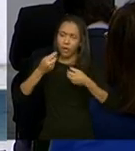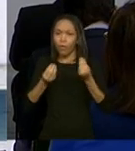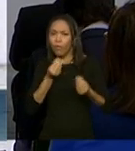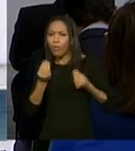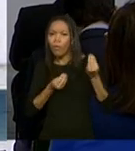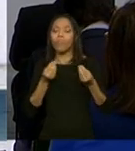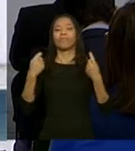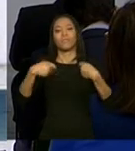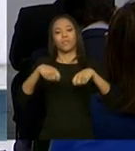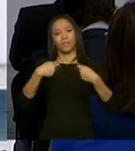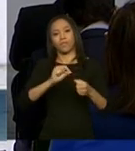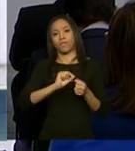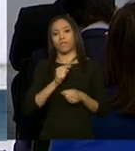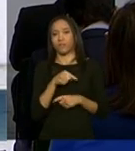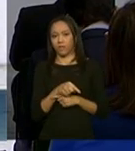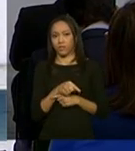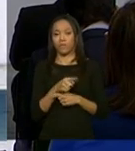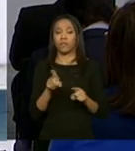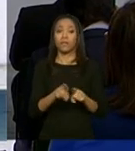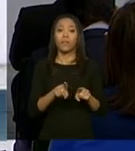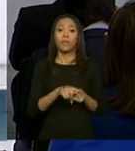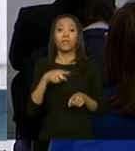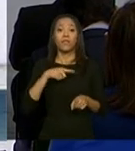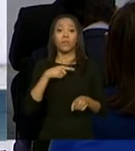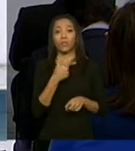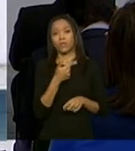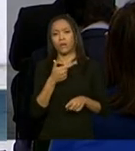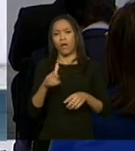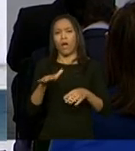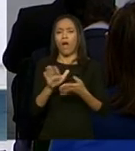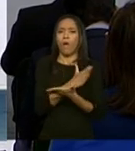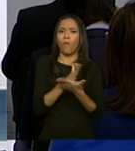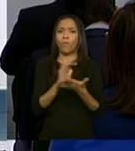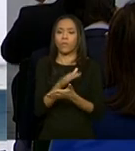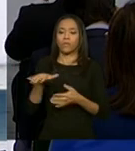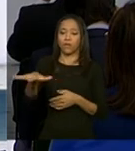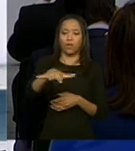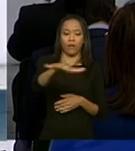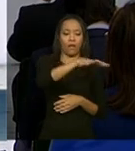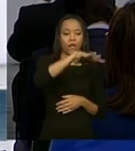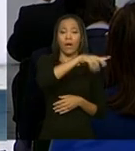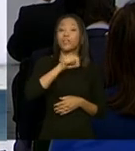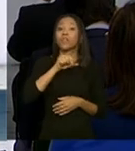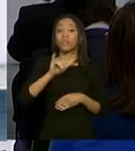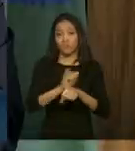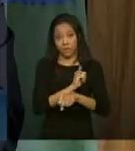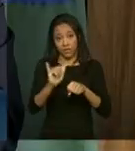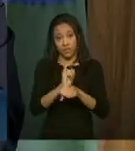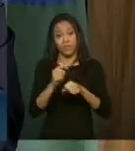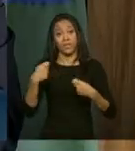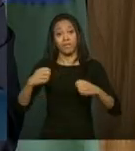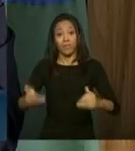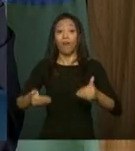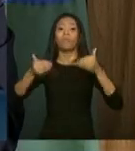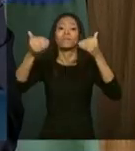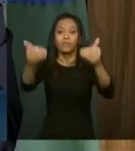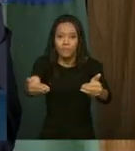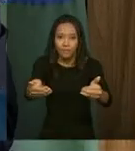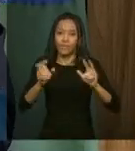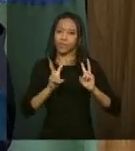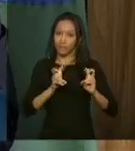em defesa, TICs, nós temos algumas áreas estratégicas para avançarmos nessa questão. Nós temos